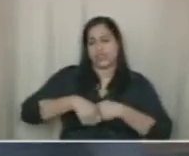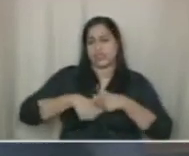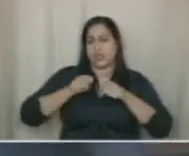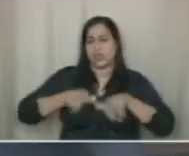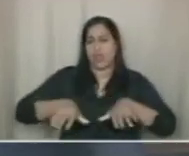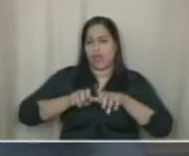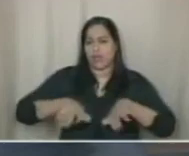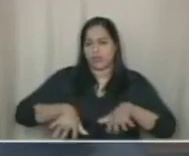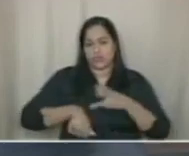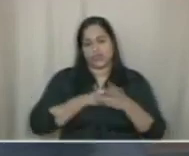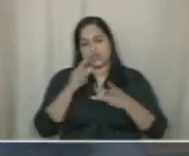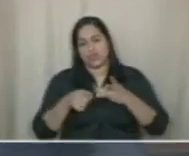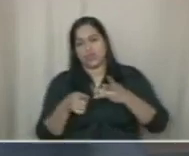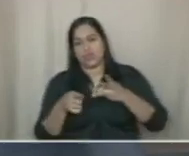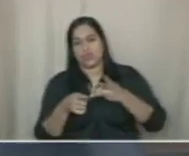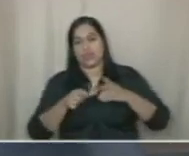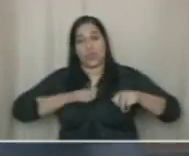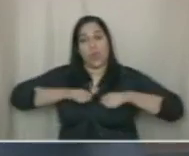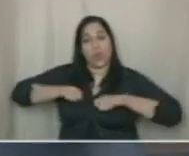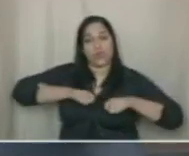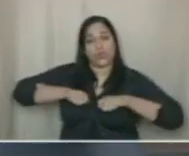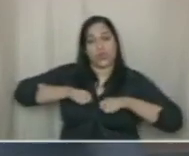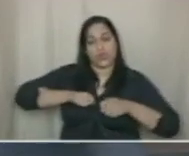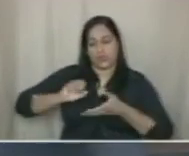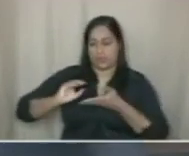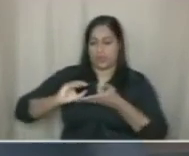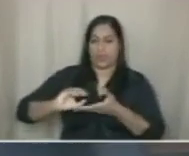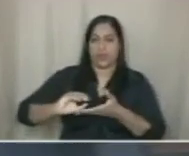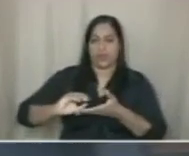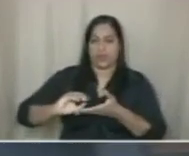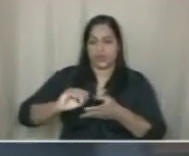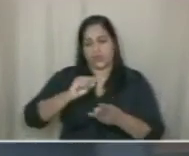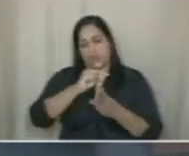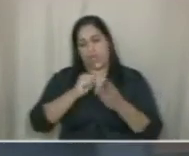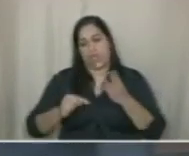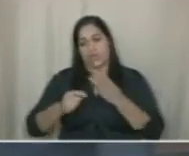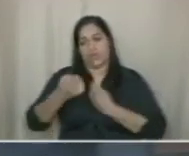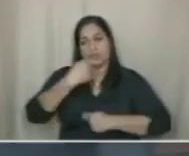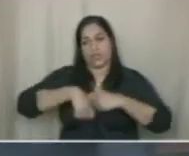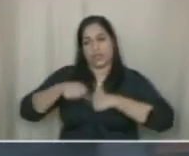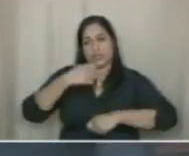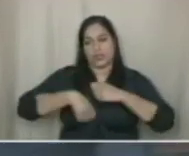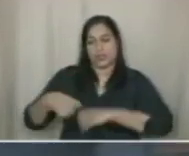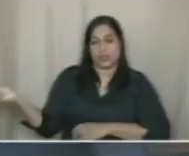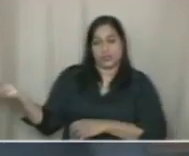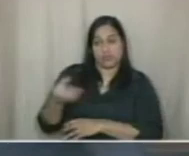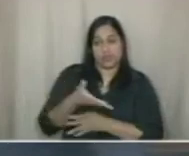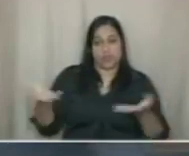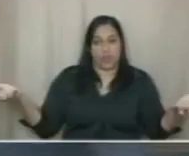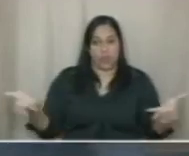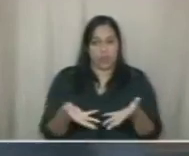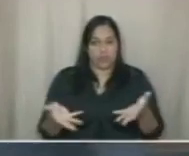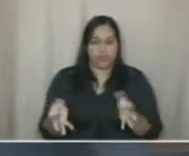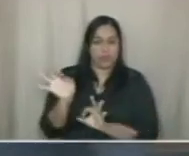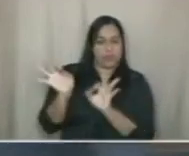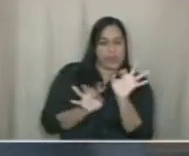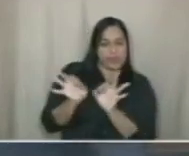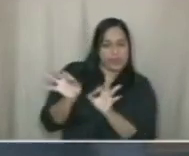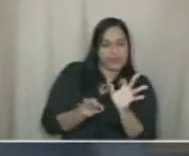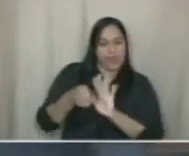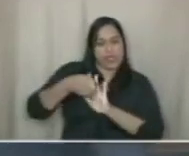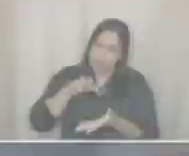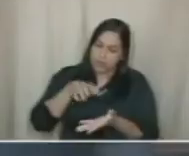gastado e a terceira o controle desses recursos é o tripé da administração moderna planejar executar